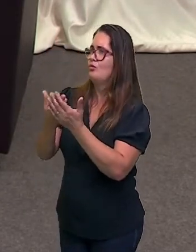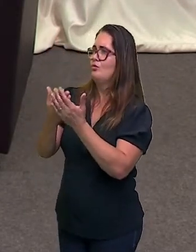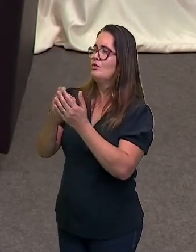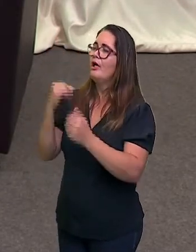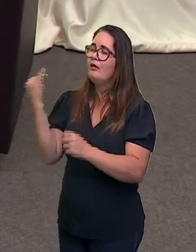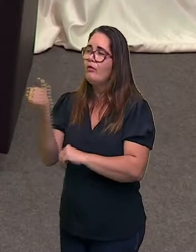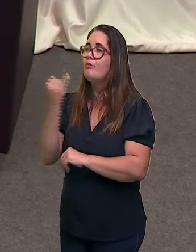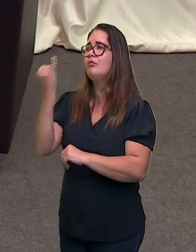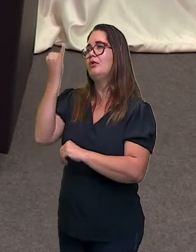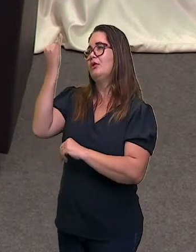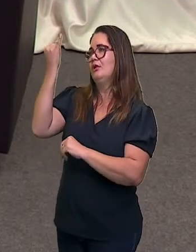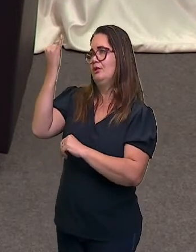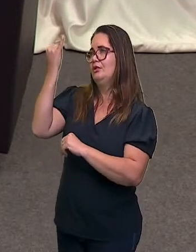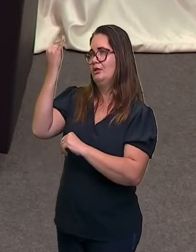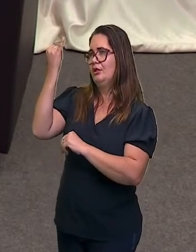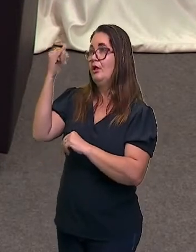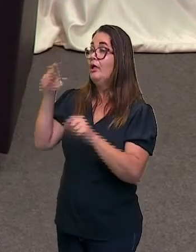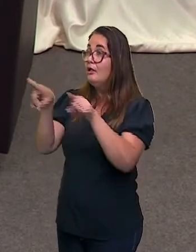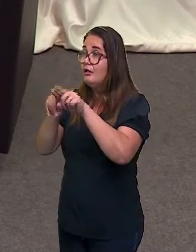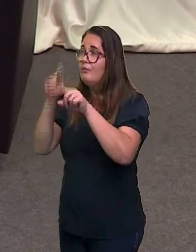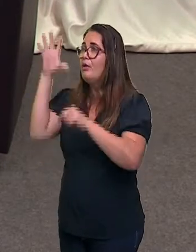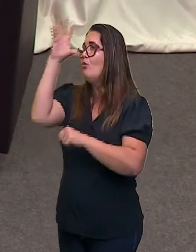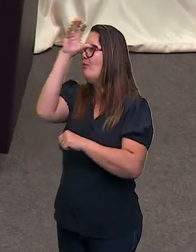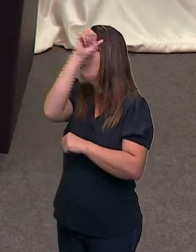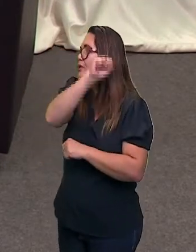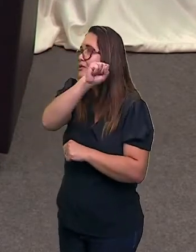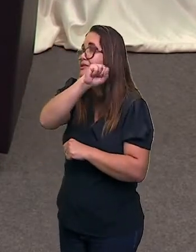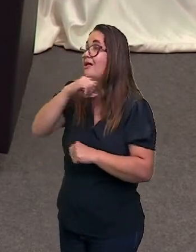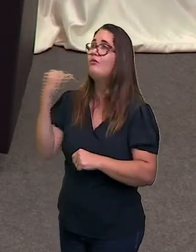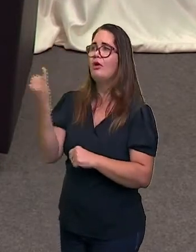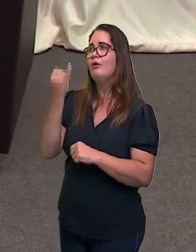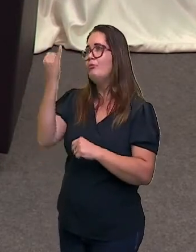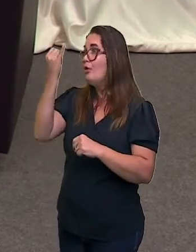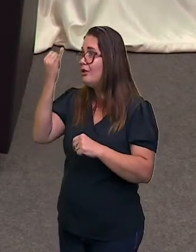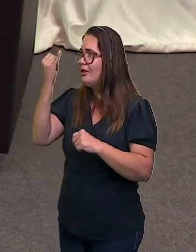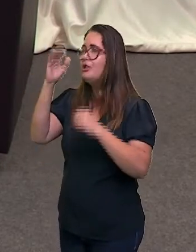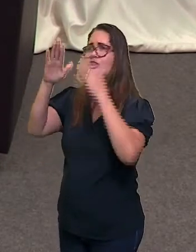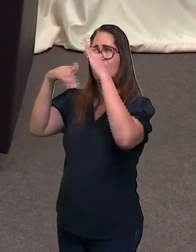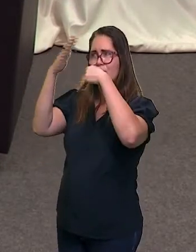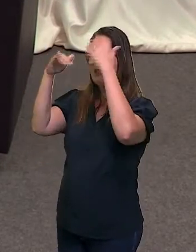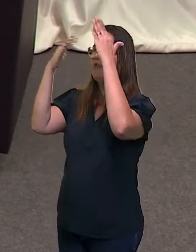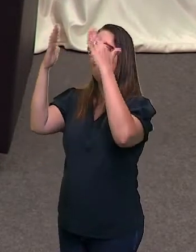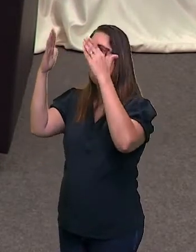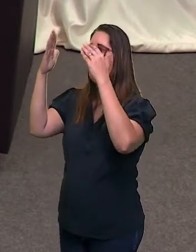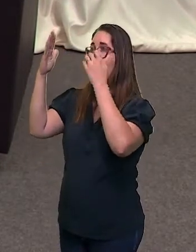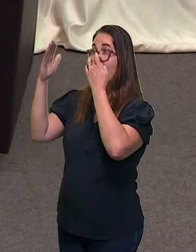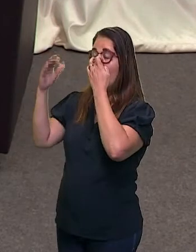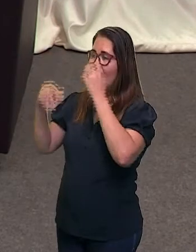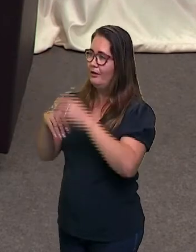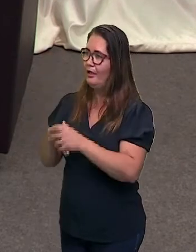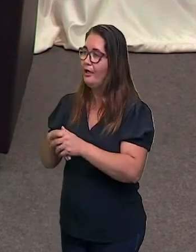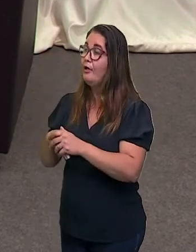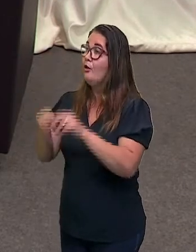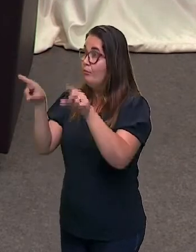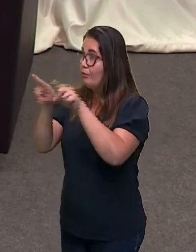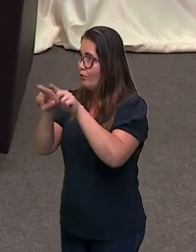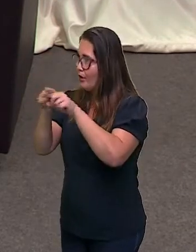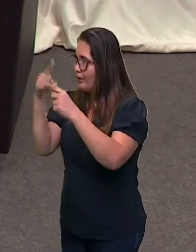aprendizagem autônoma. Por quê? Porque são aulas que têm como